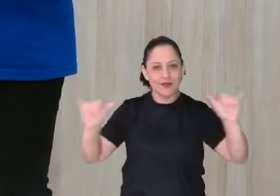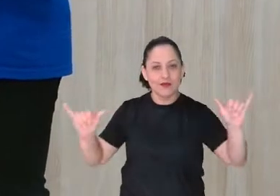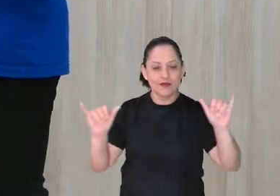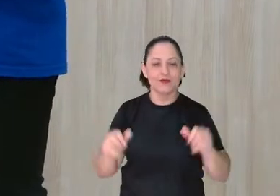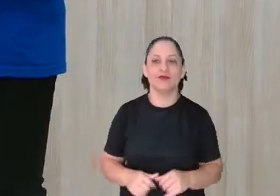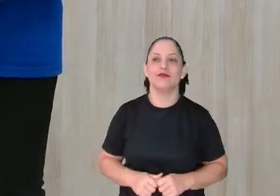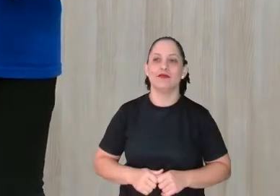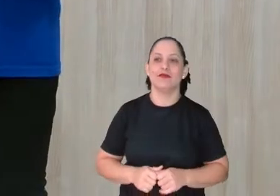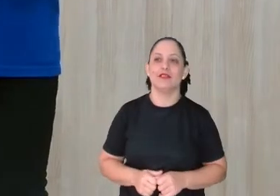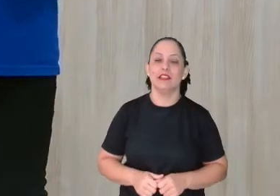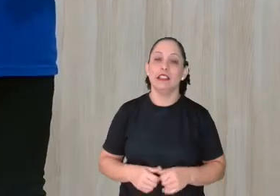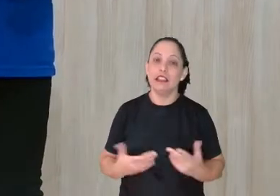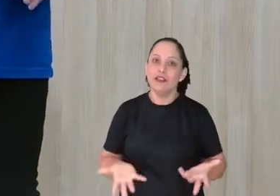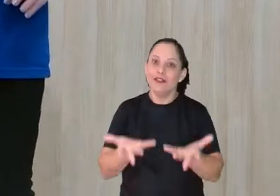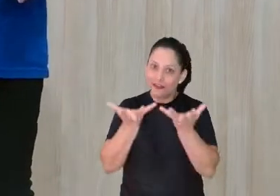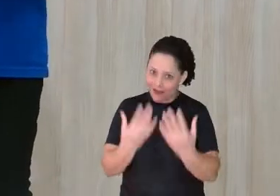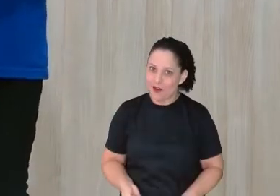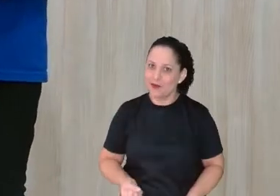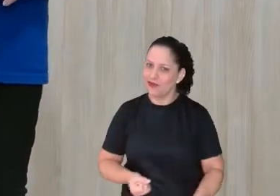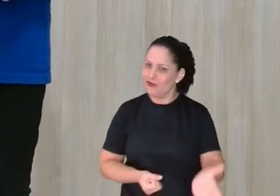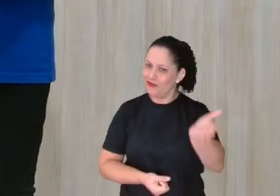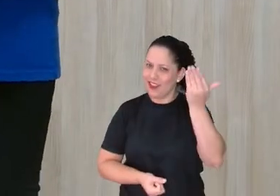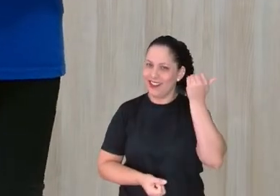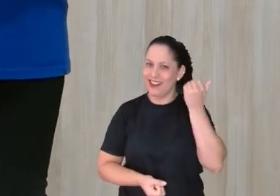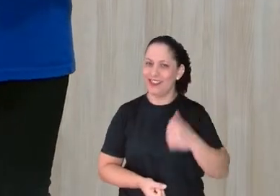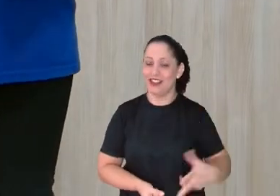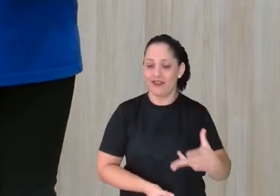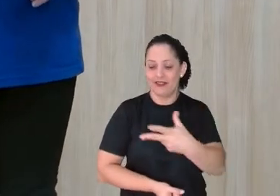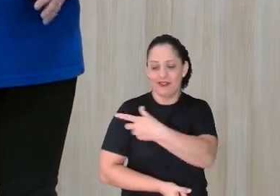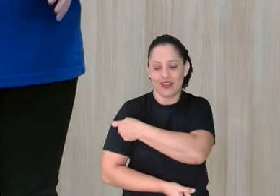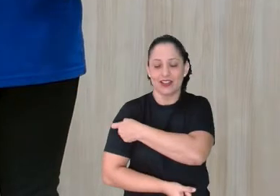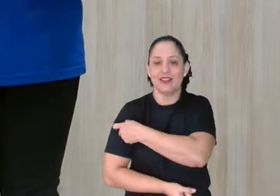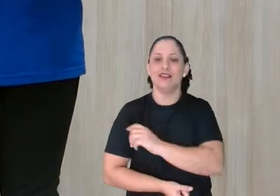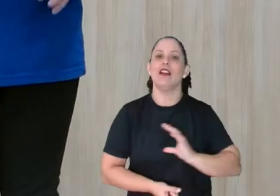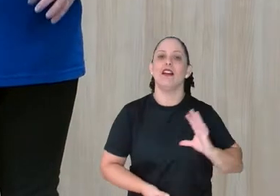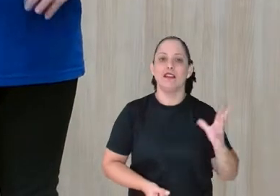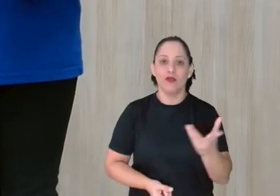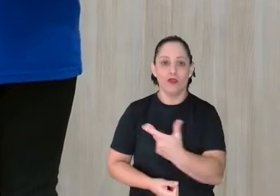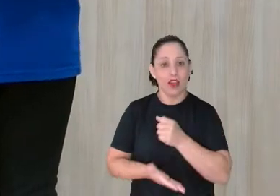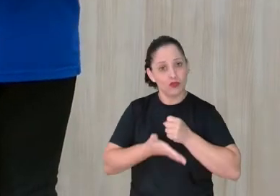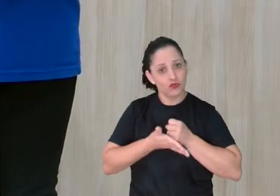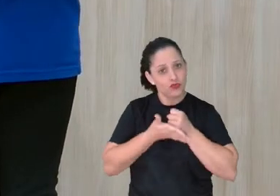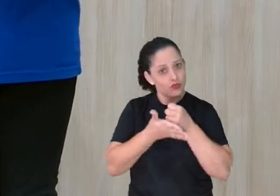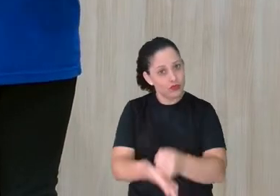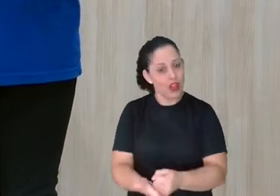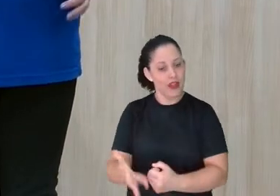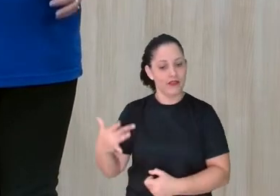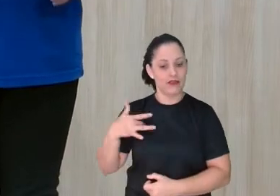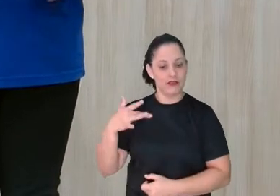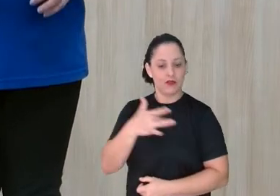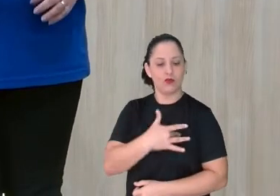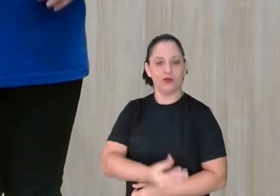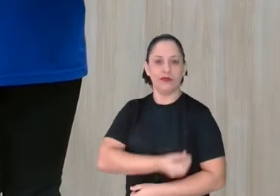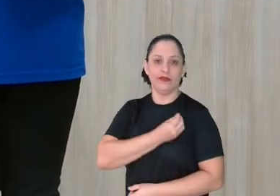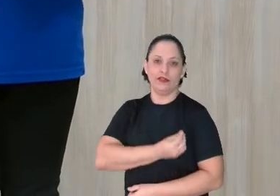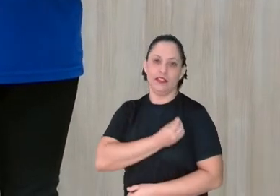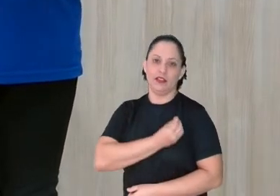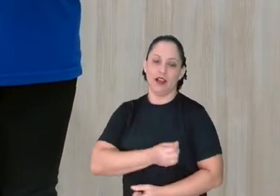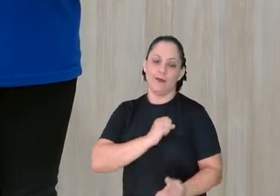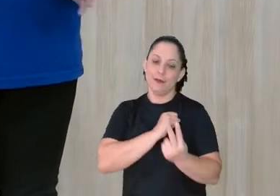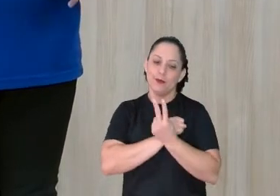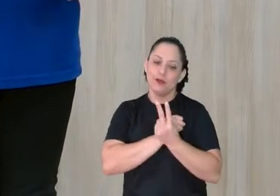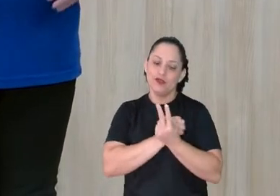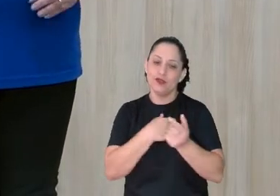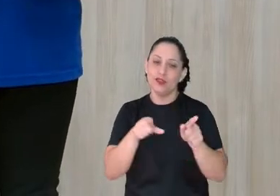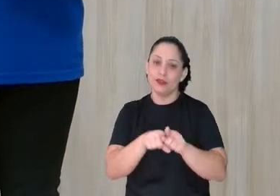relação à vacina. Então, vamos lá, gente. A vacina salva vidas, a vacina nos protege, né? E protege também